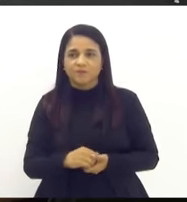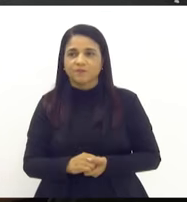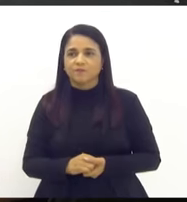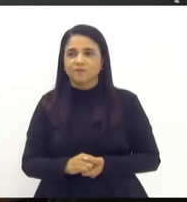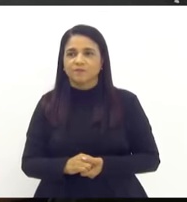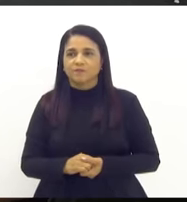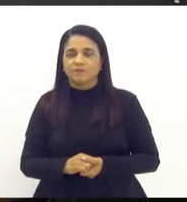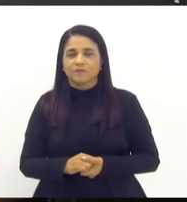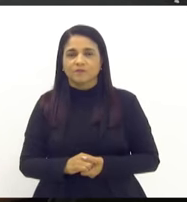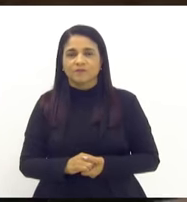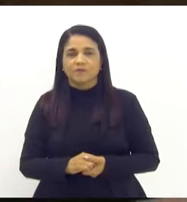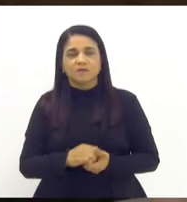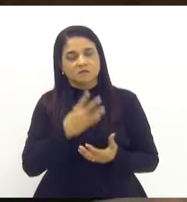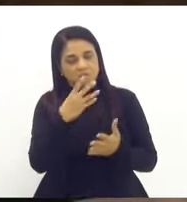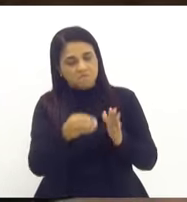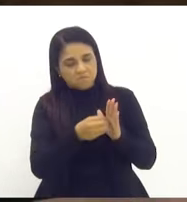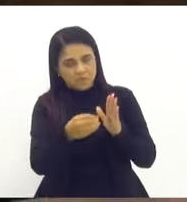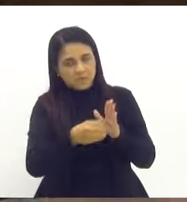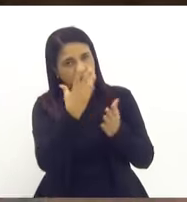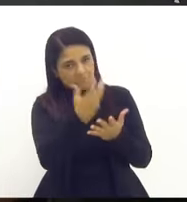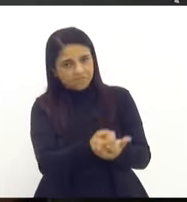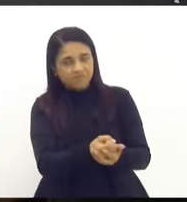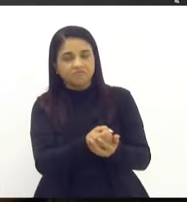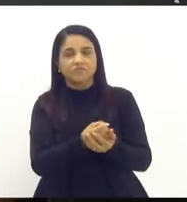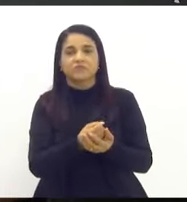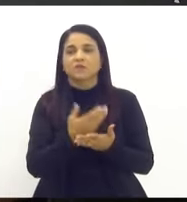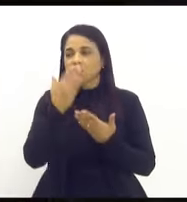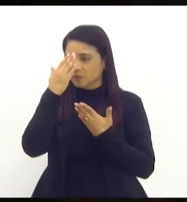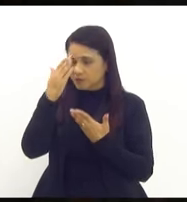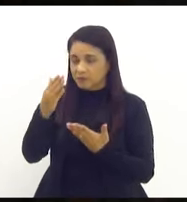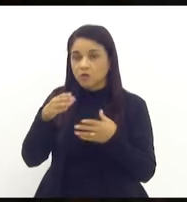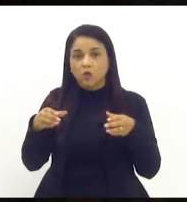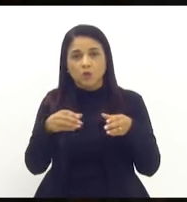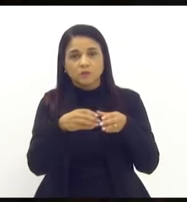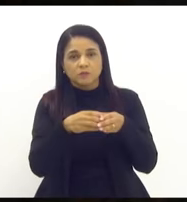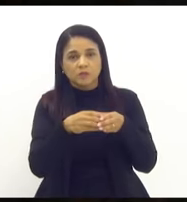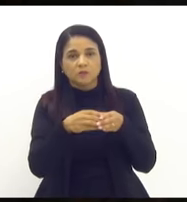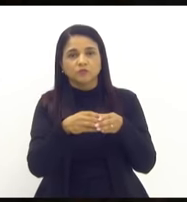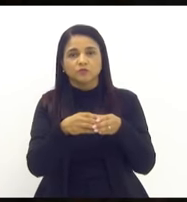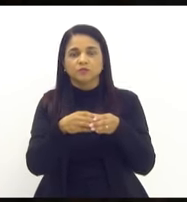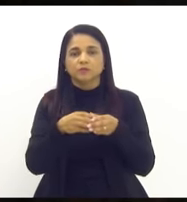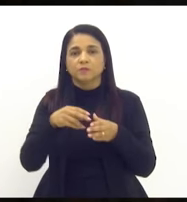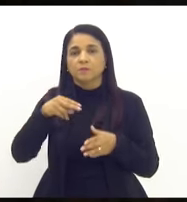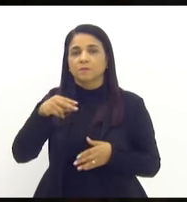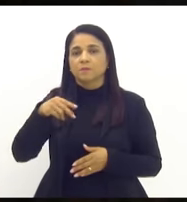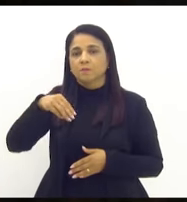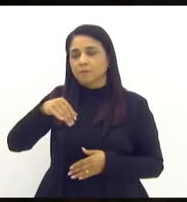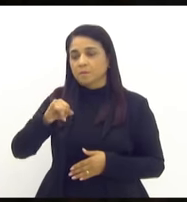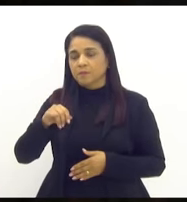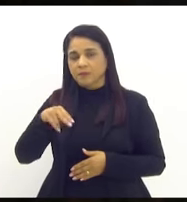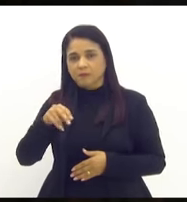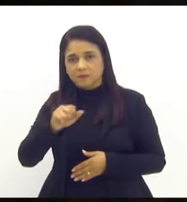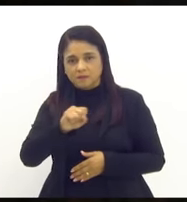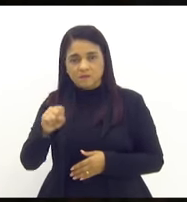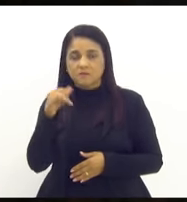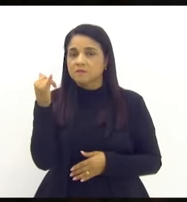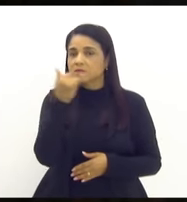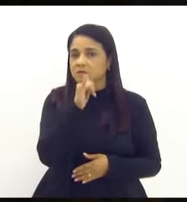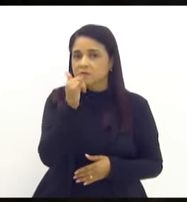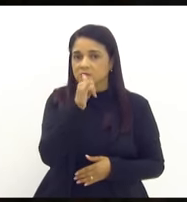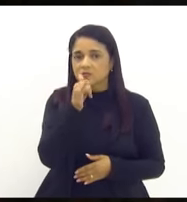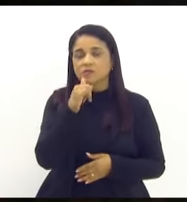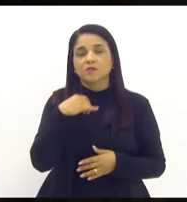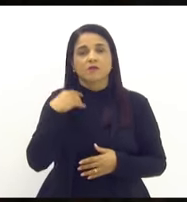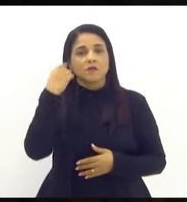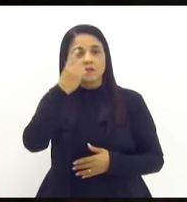favor parecer favorável obrigado pela comissão de Minas e energia Deputado Tiago